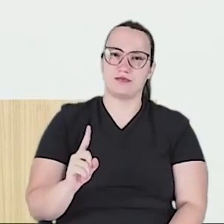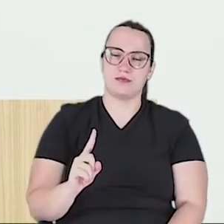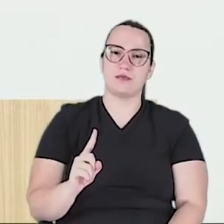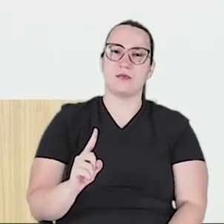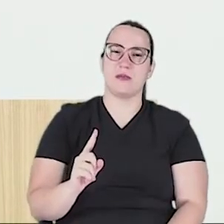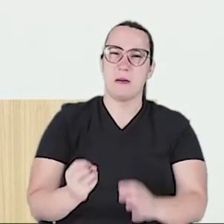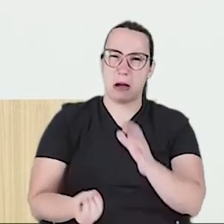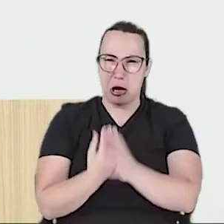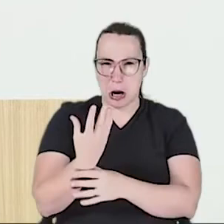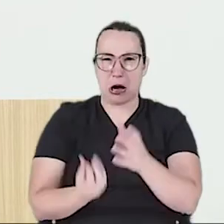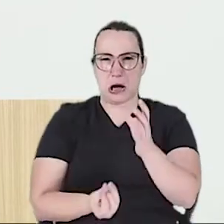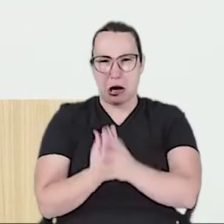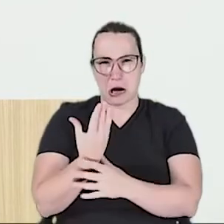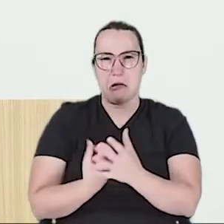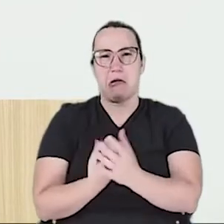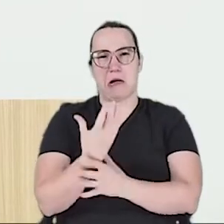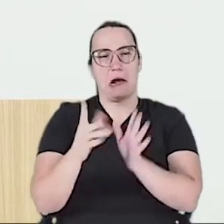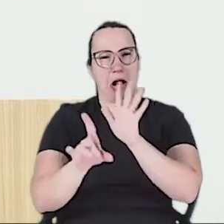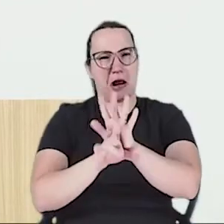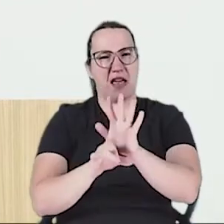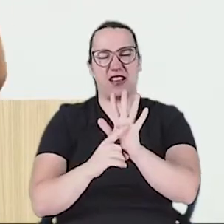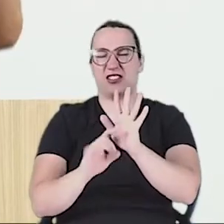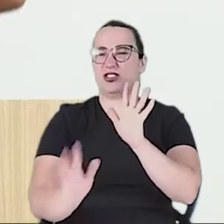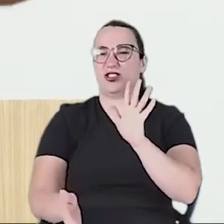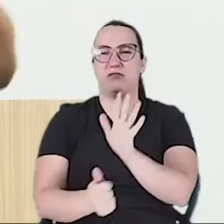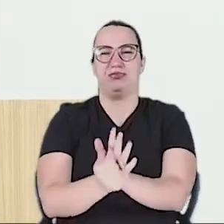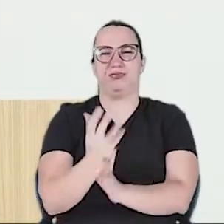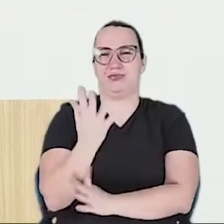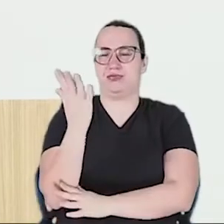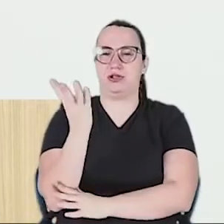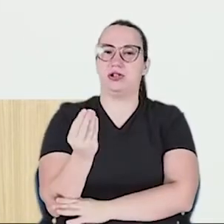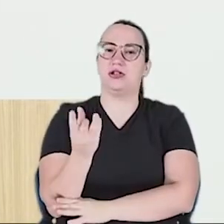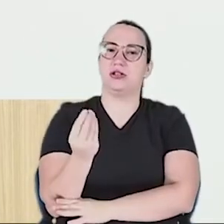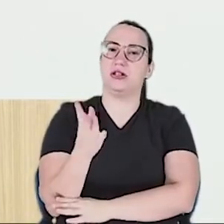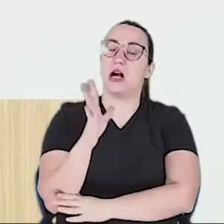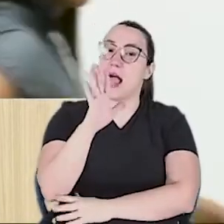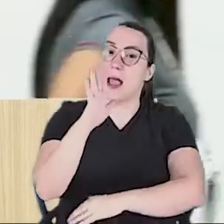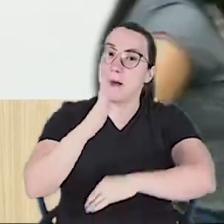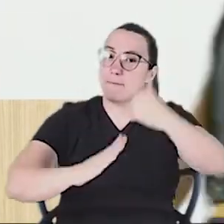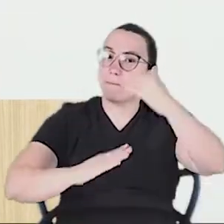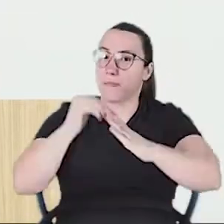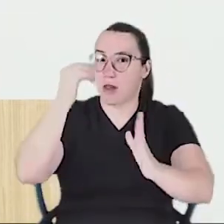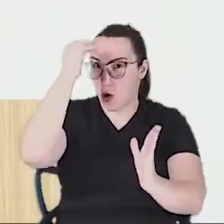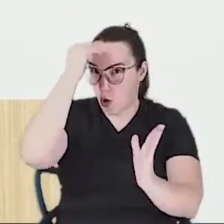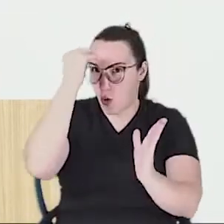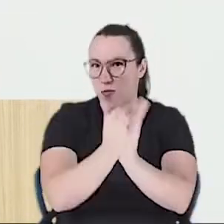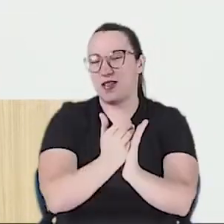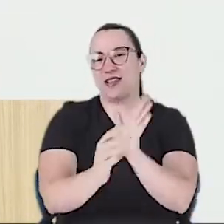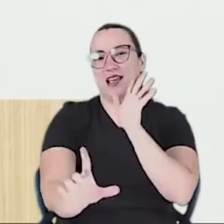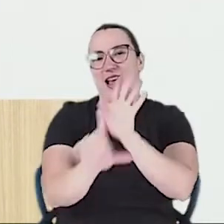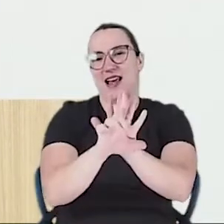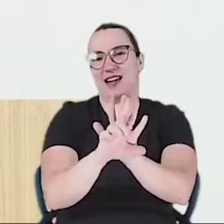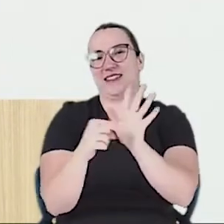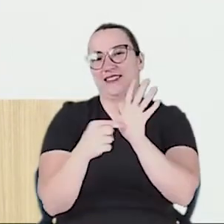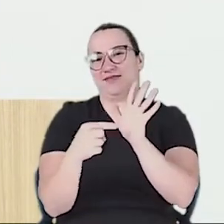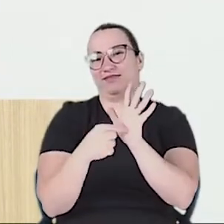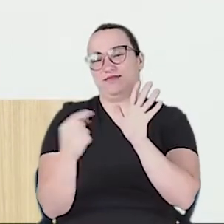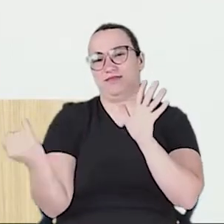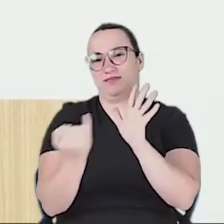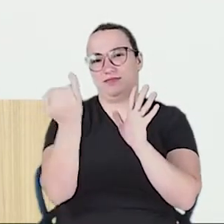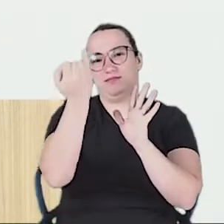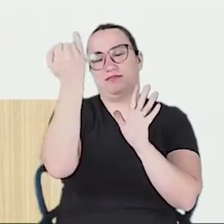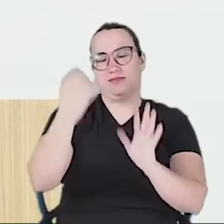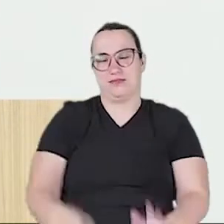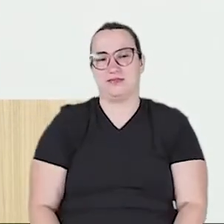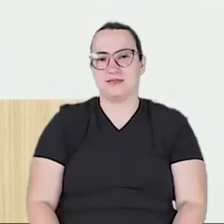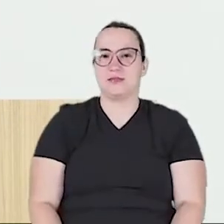Lei já tem demais. O que tem que ser feito é pôr em prática. A gente sabe aqui que tem vários